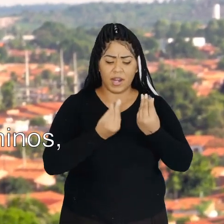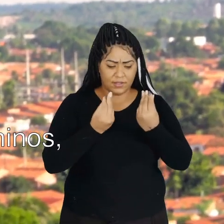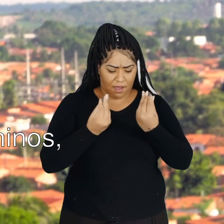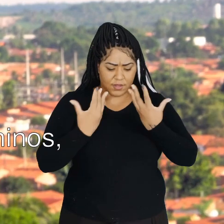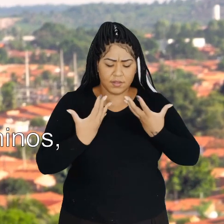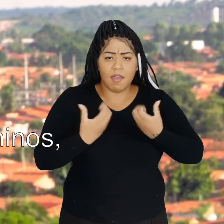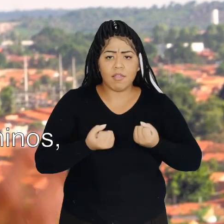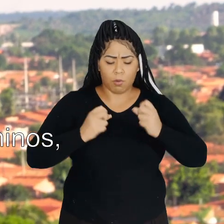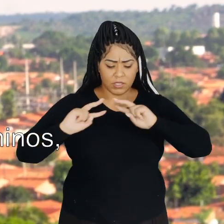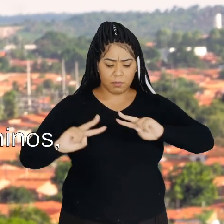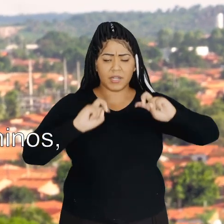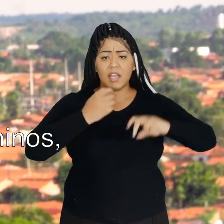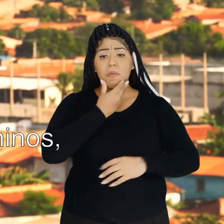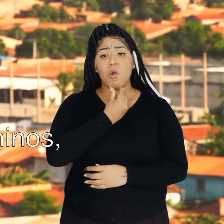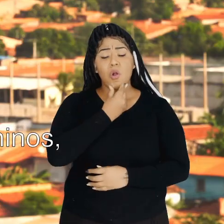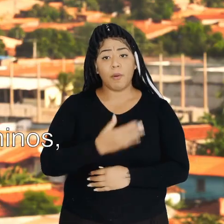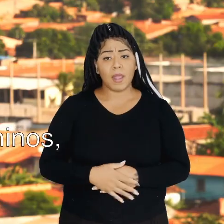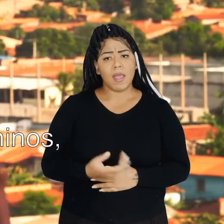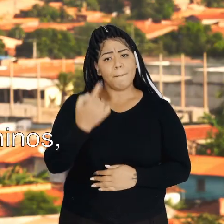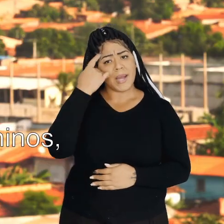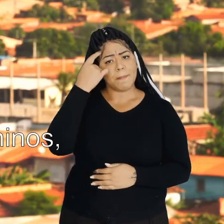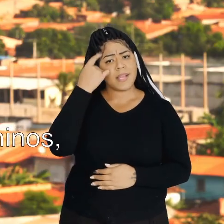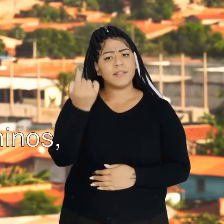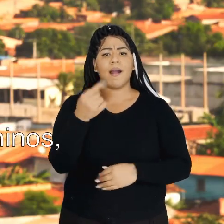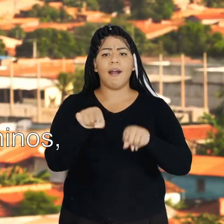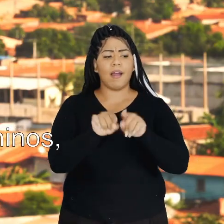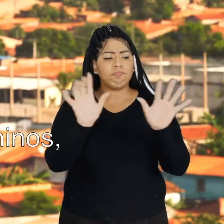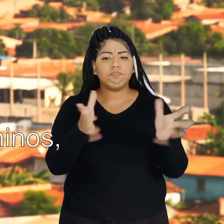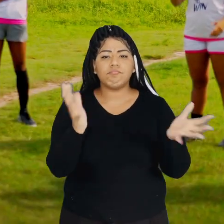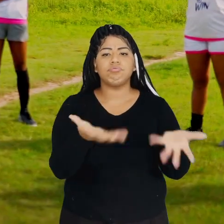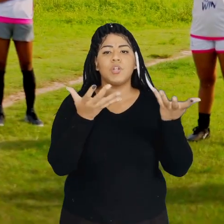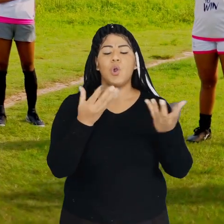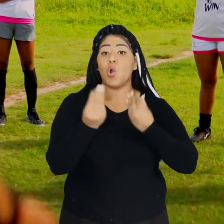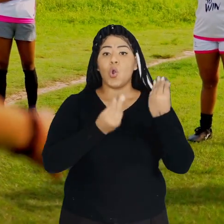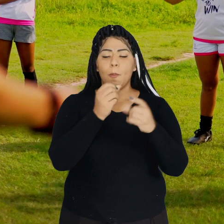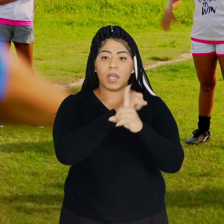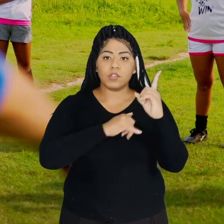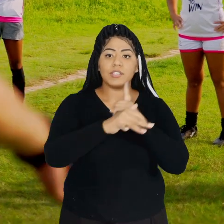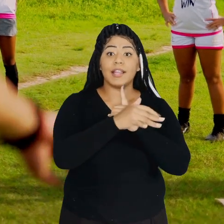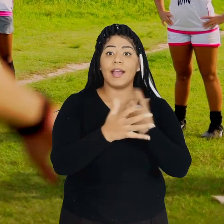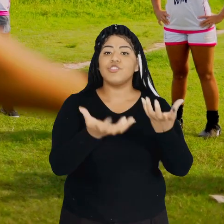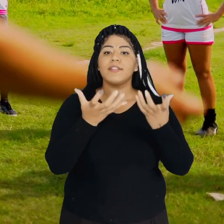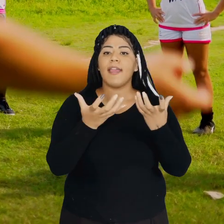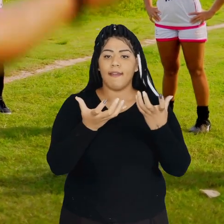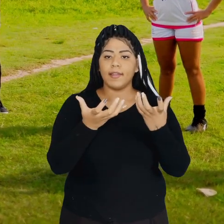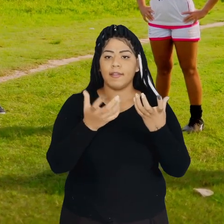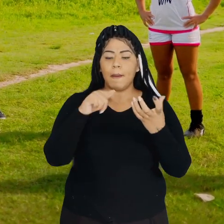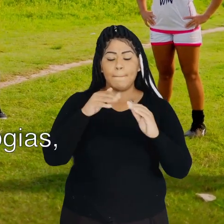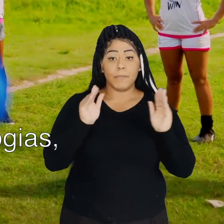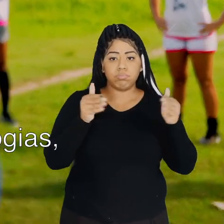tornam meninos, como eles são ensinados a serem meninos, a pensarem, a agirem, como que a sociedade espera que eles sejam